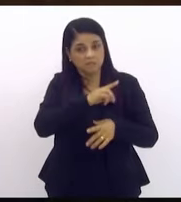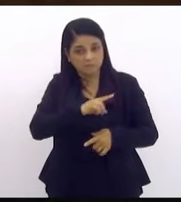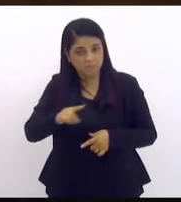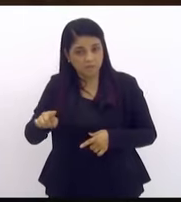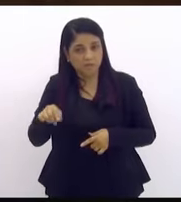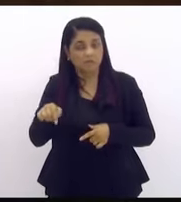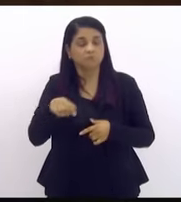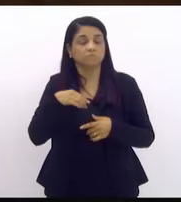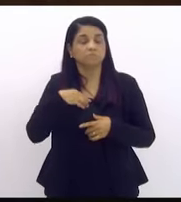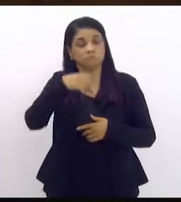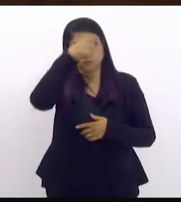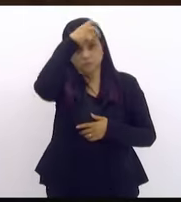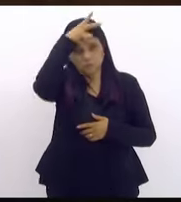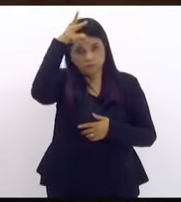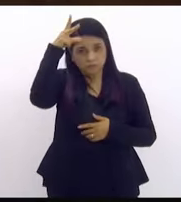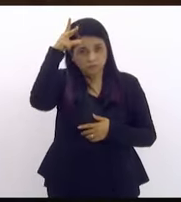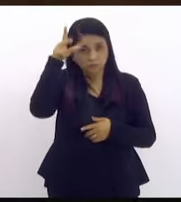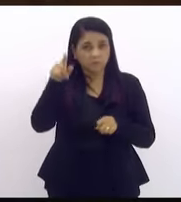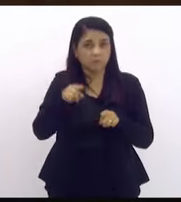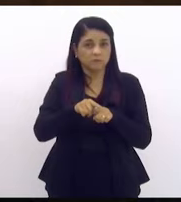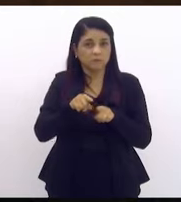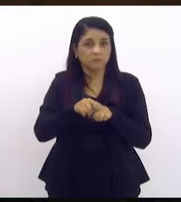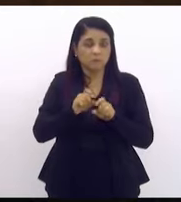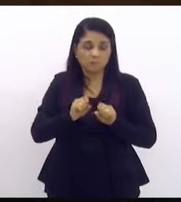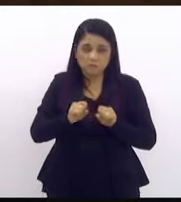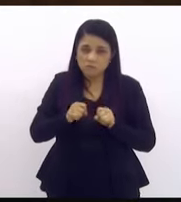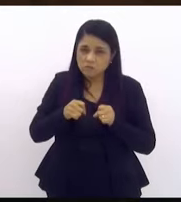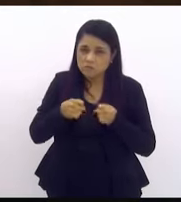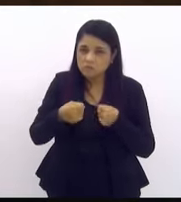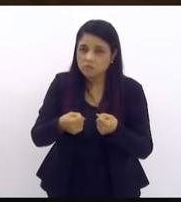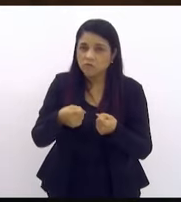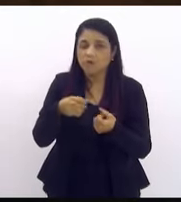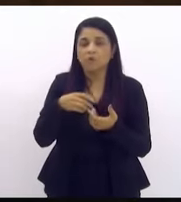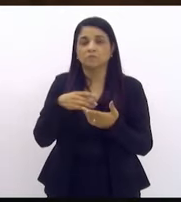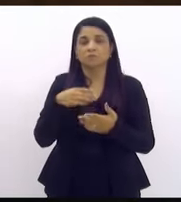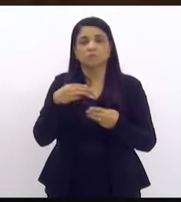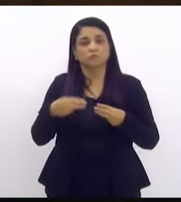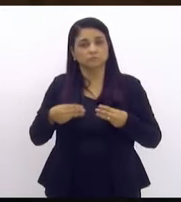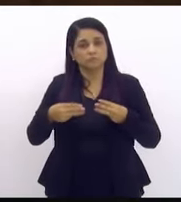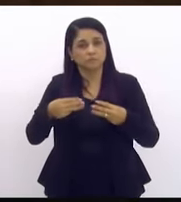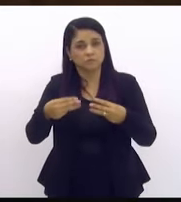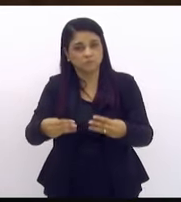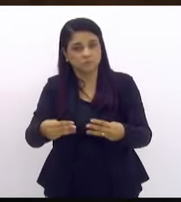âmbito municipal e também com os esforços concentrados do Ministério de Ciência,